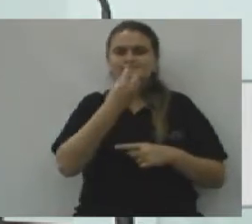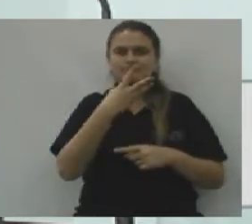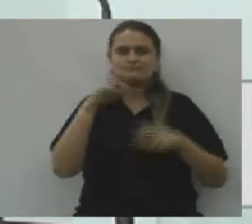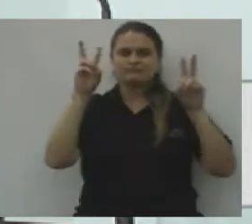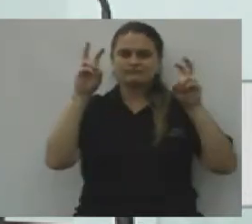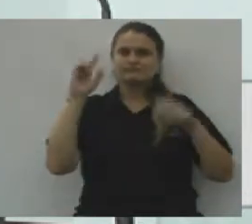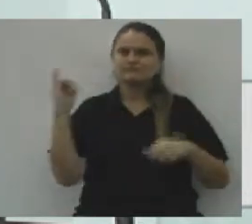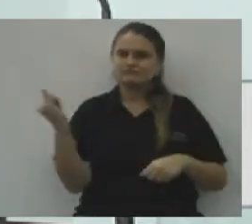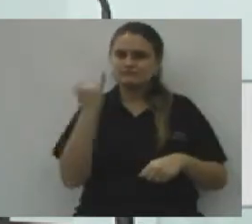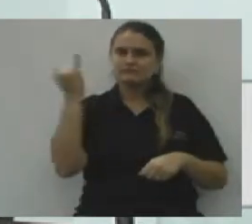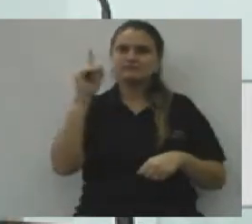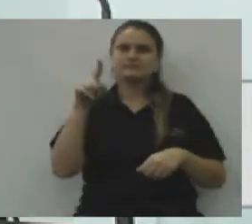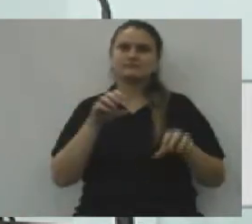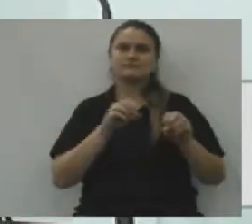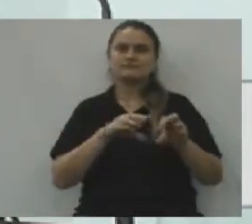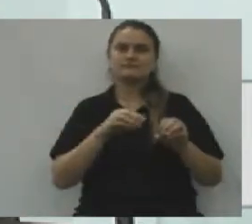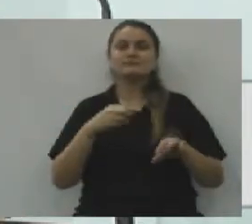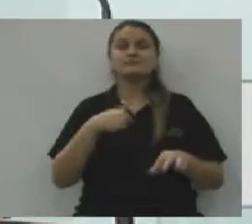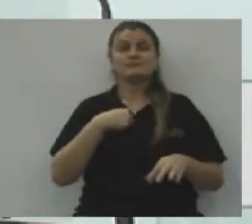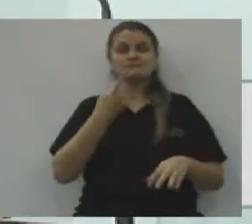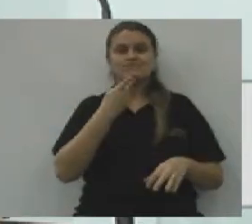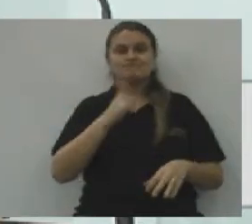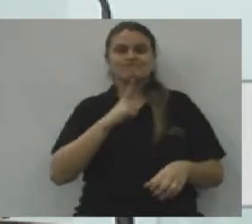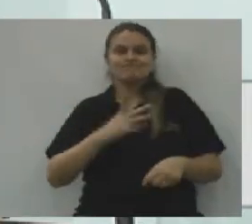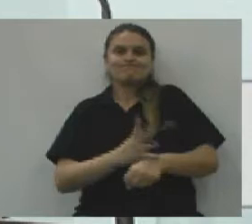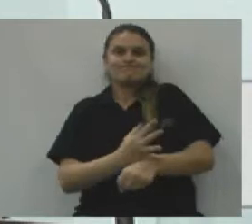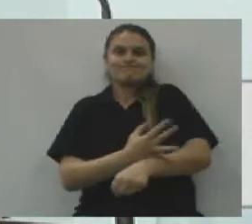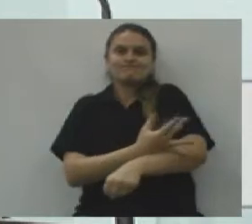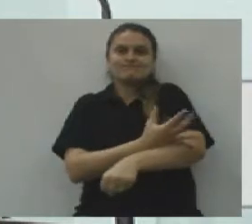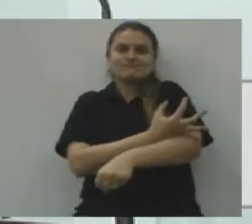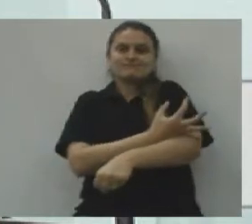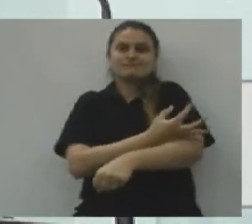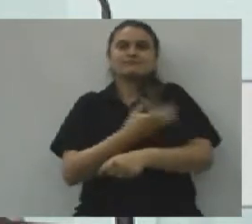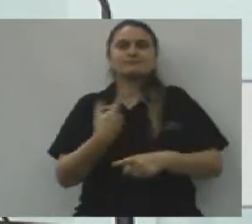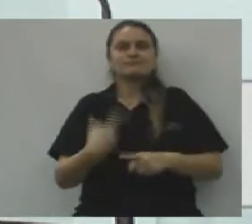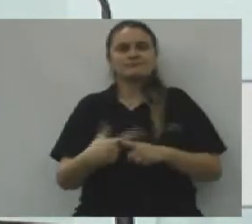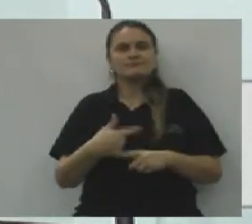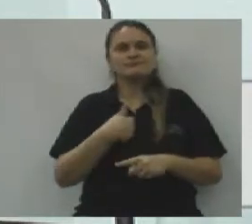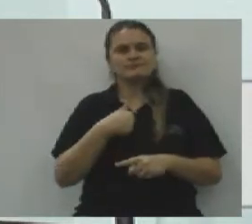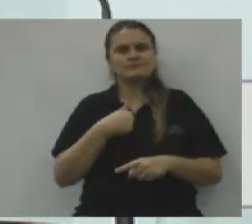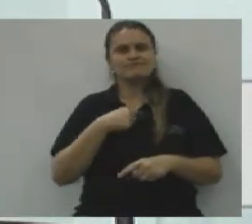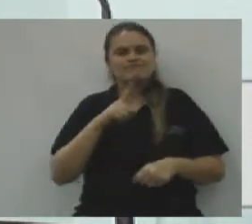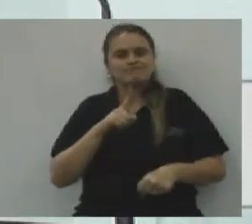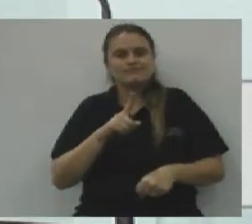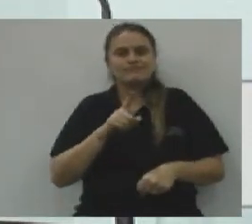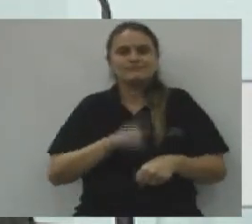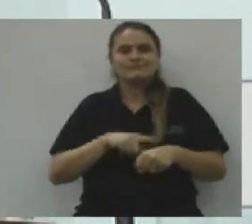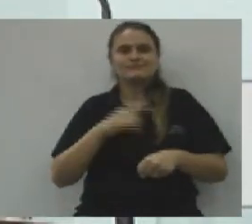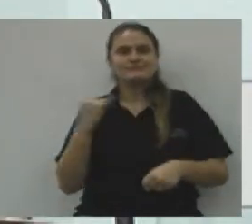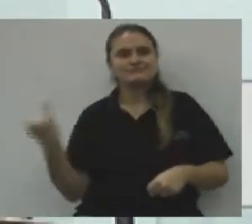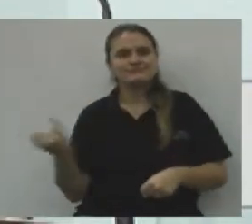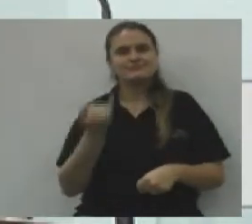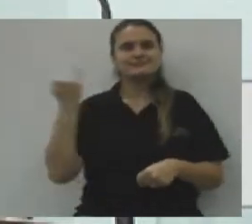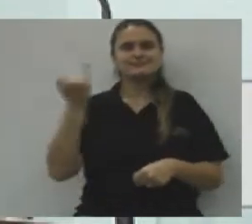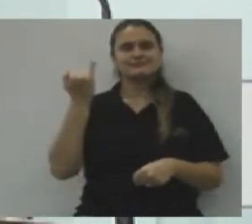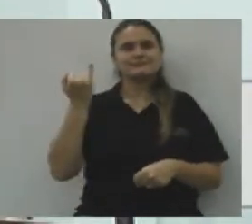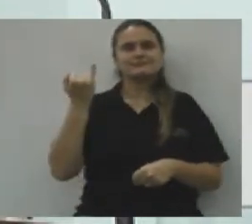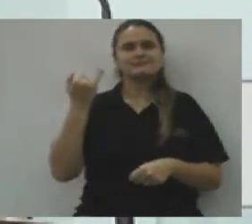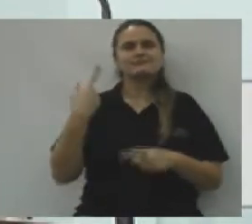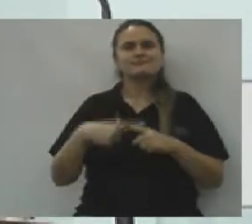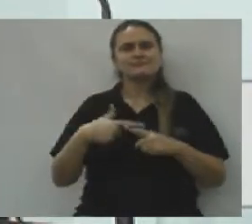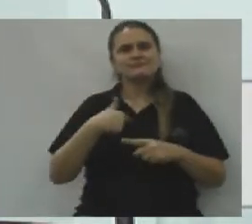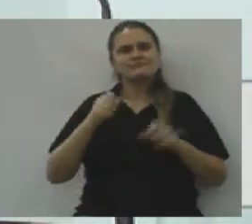educação. Digo que estou emocionado na noite de hoje, porque estou num momento muito importante,